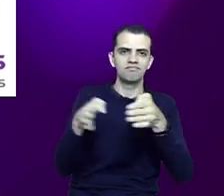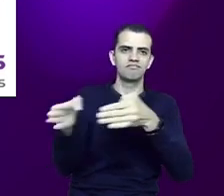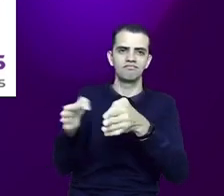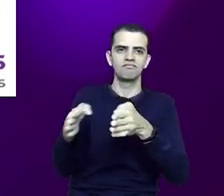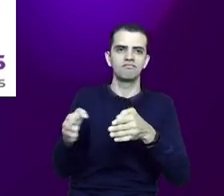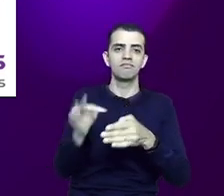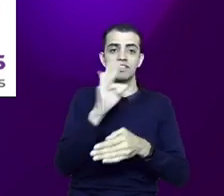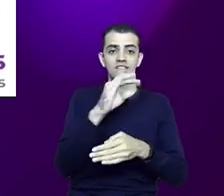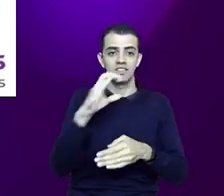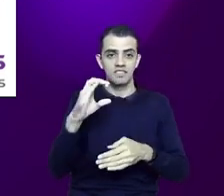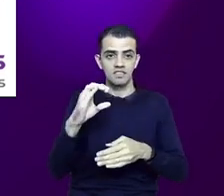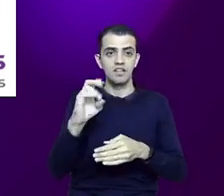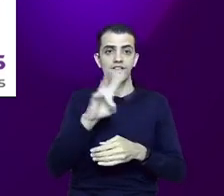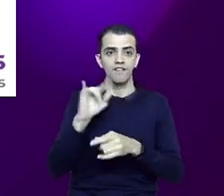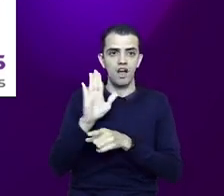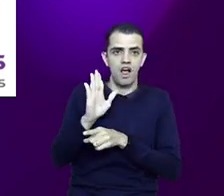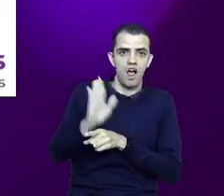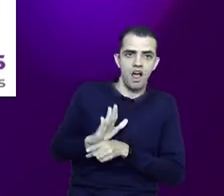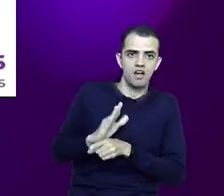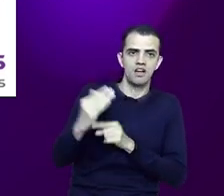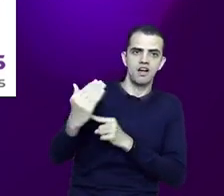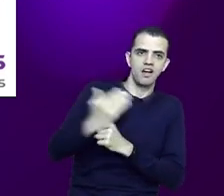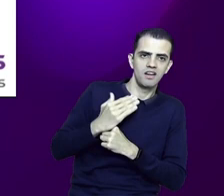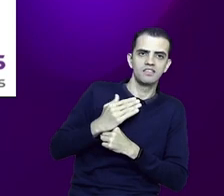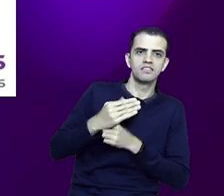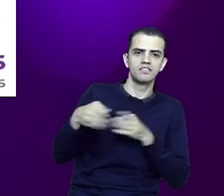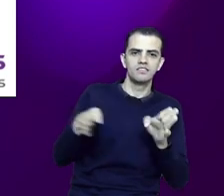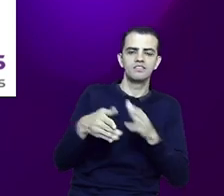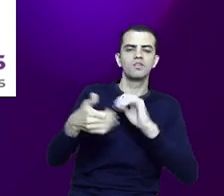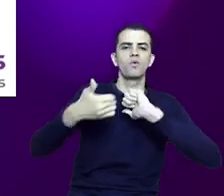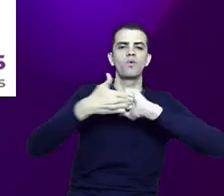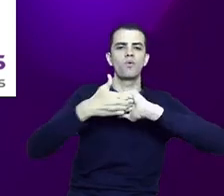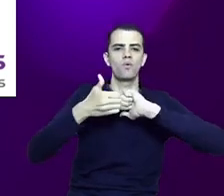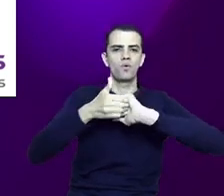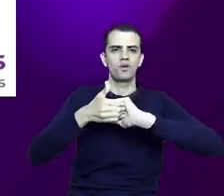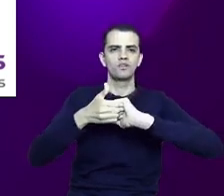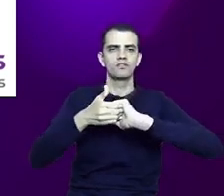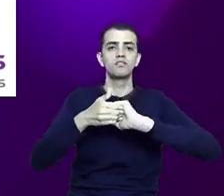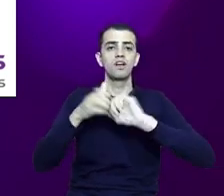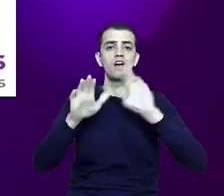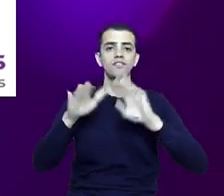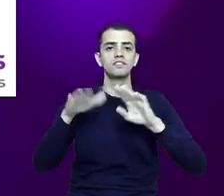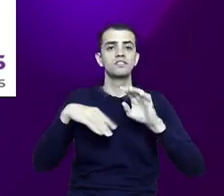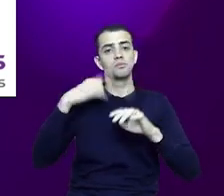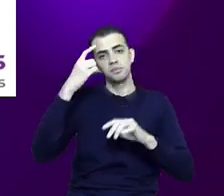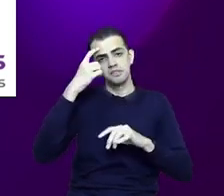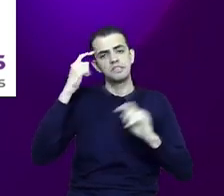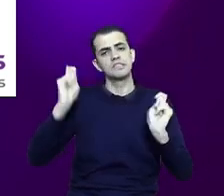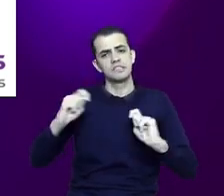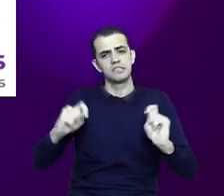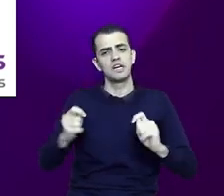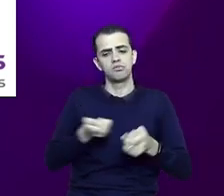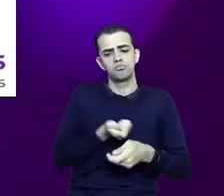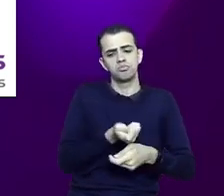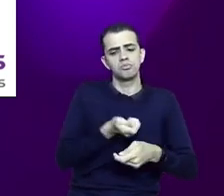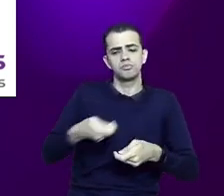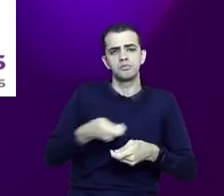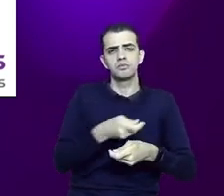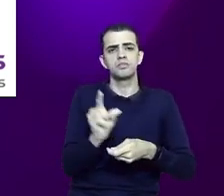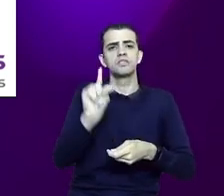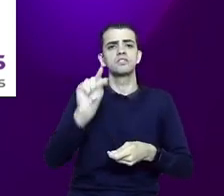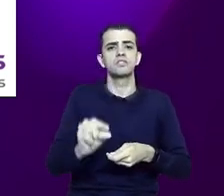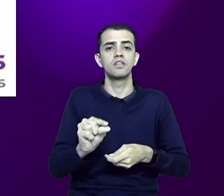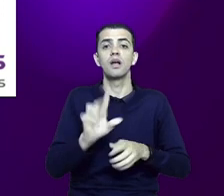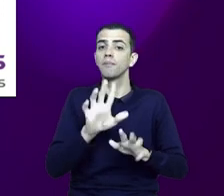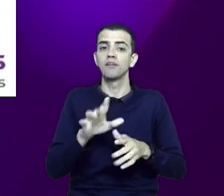ajudar, inclusive, não, além da segurança, na qualidade da redução. Então, aquela redução que eu acho que está bacana na escopia, muitas vezes não está bacana